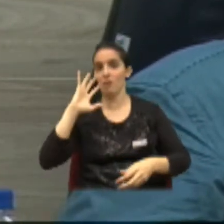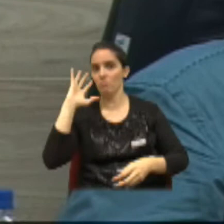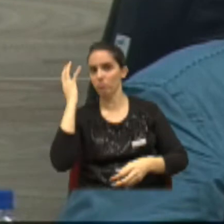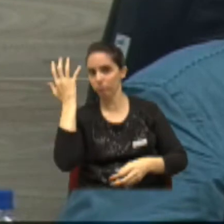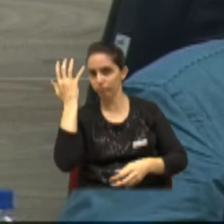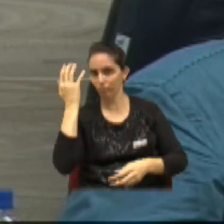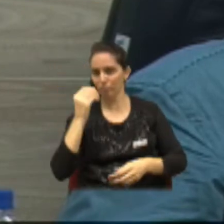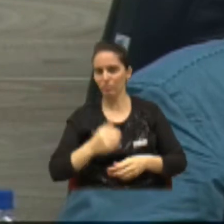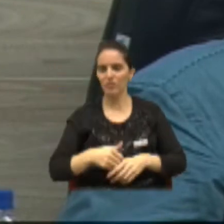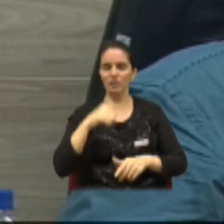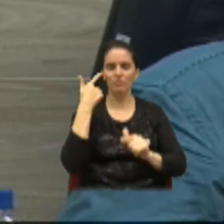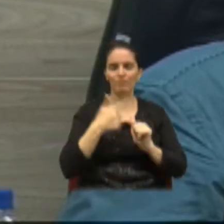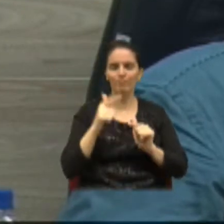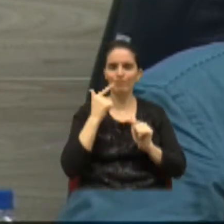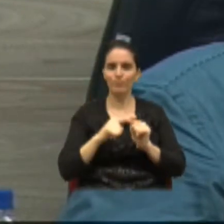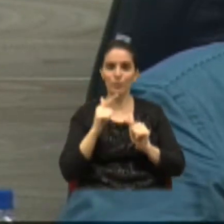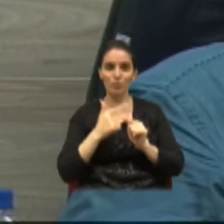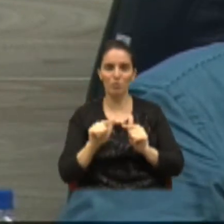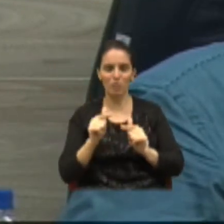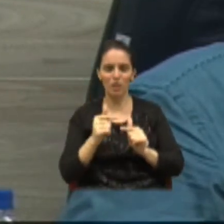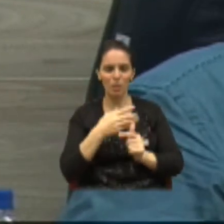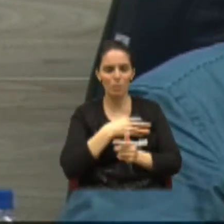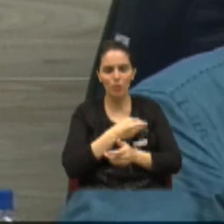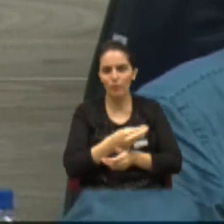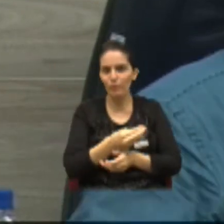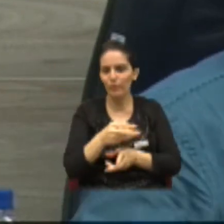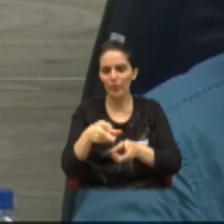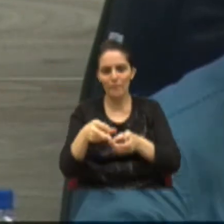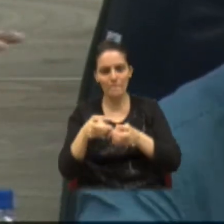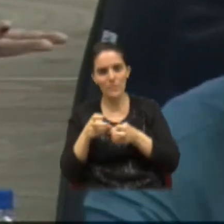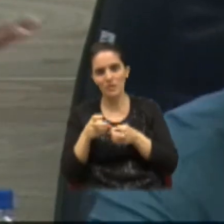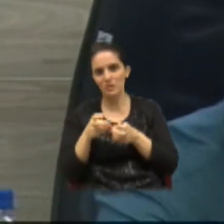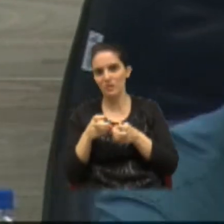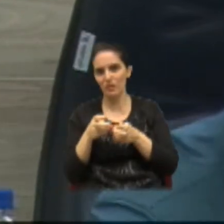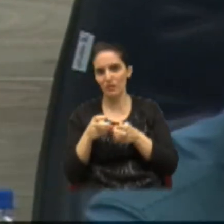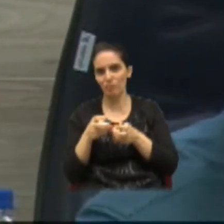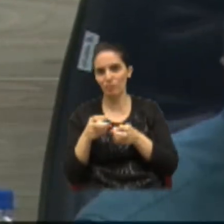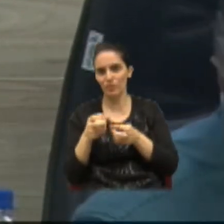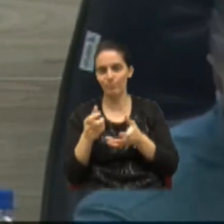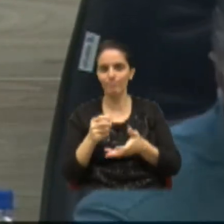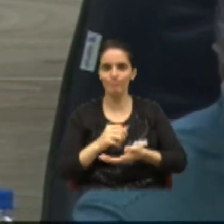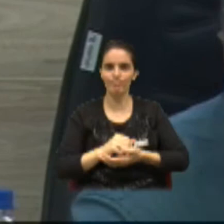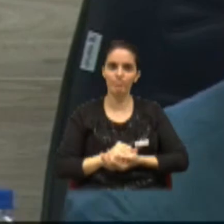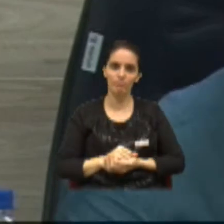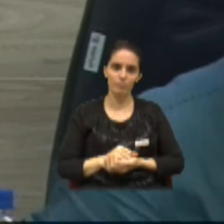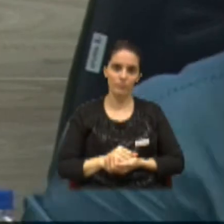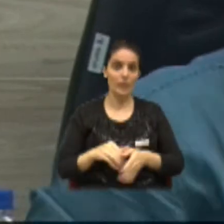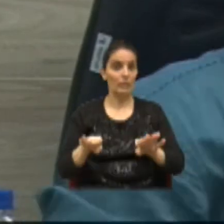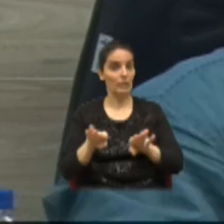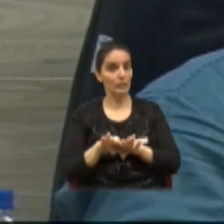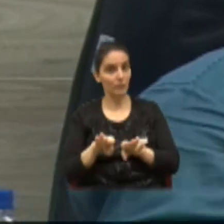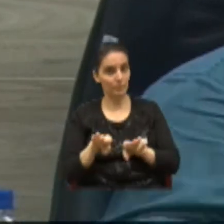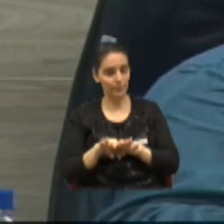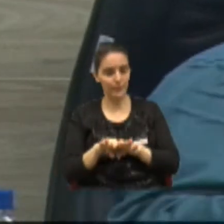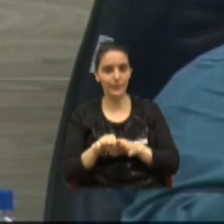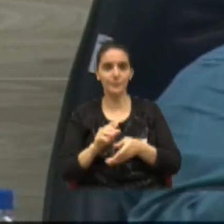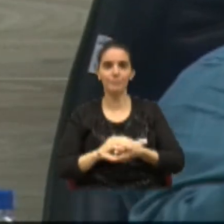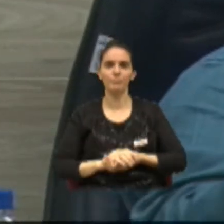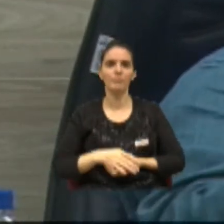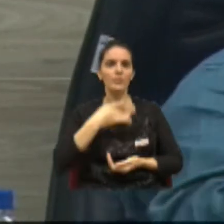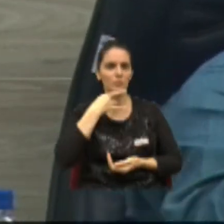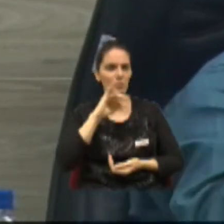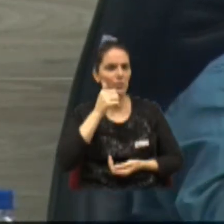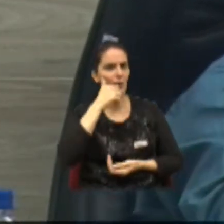essas consequências ao seu filho e que muitas vezes eles nem imaginam. E logicamente tem aqueles que fazem